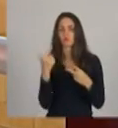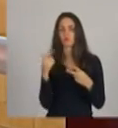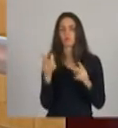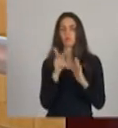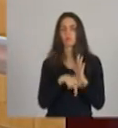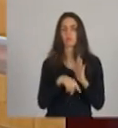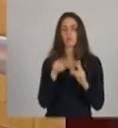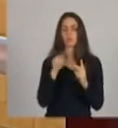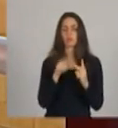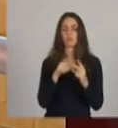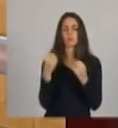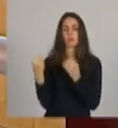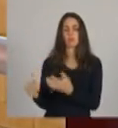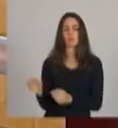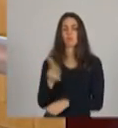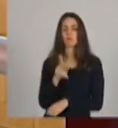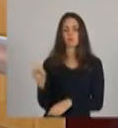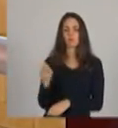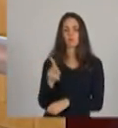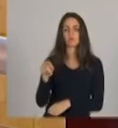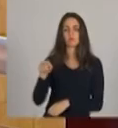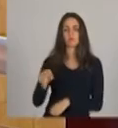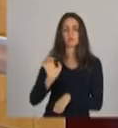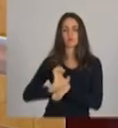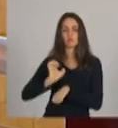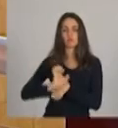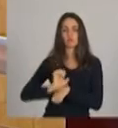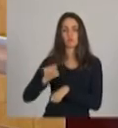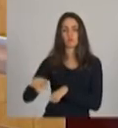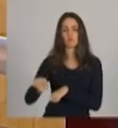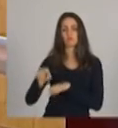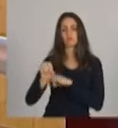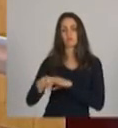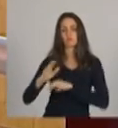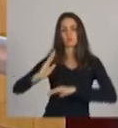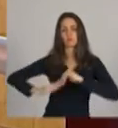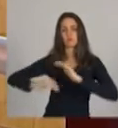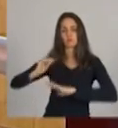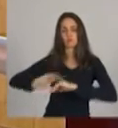aprovado estende aos professores da rede estadual de